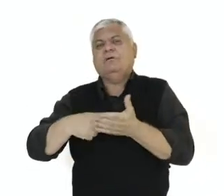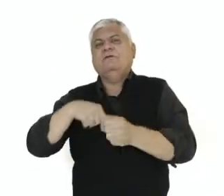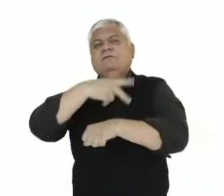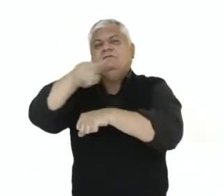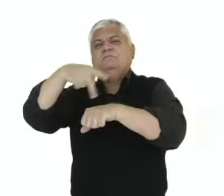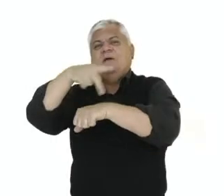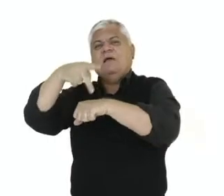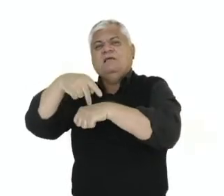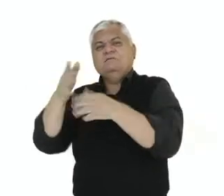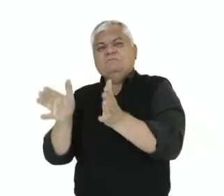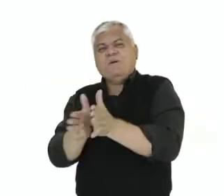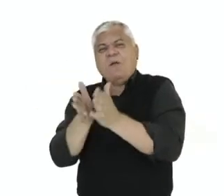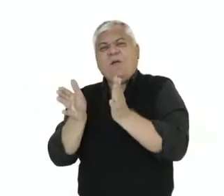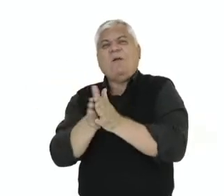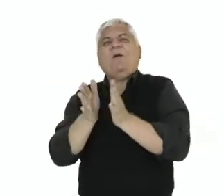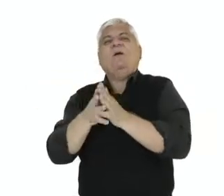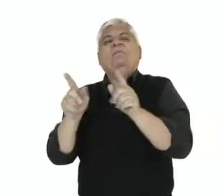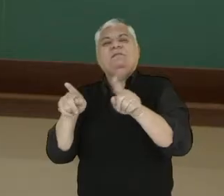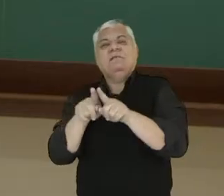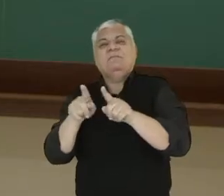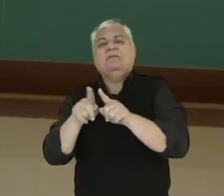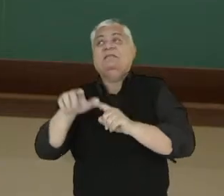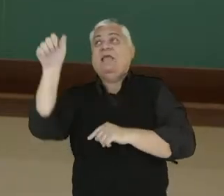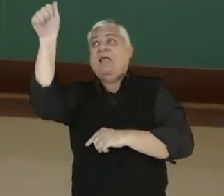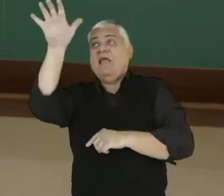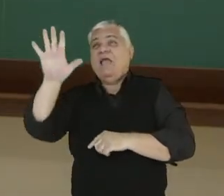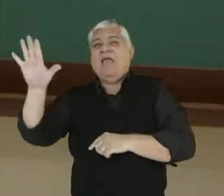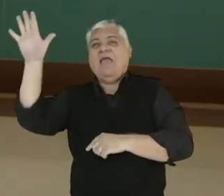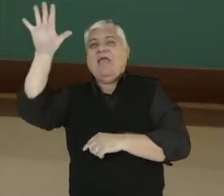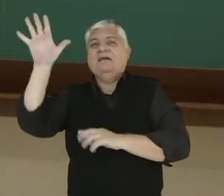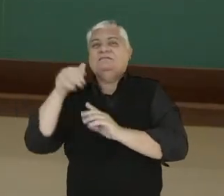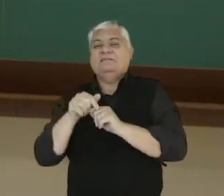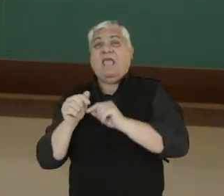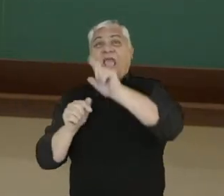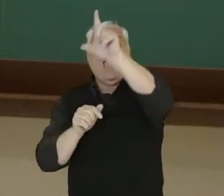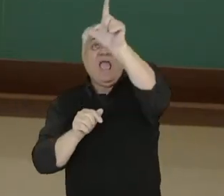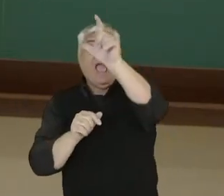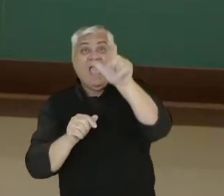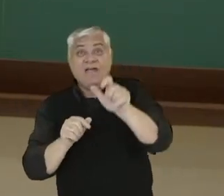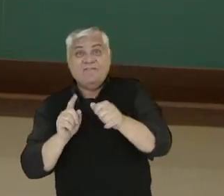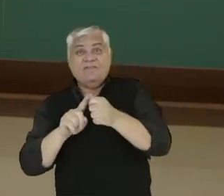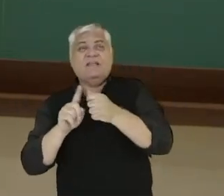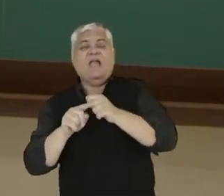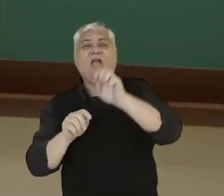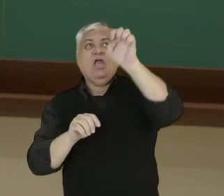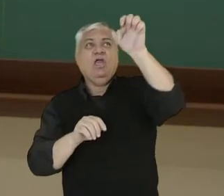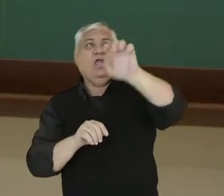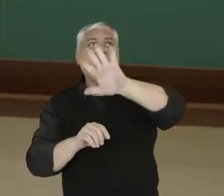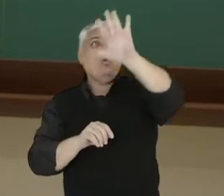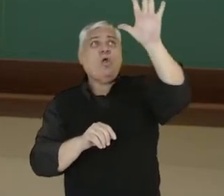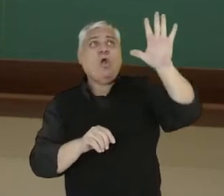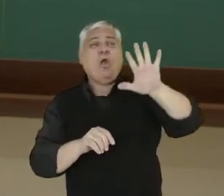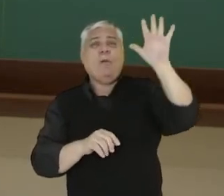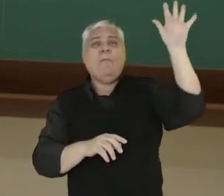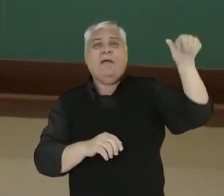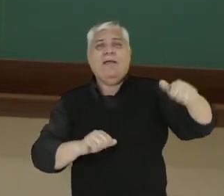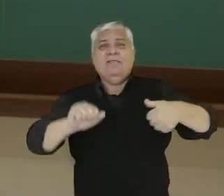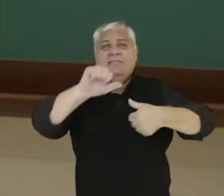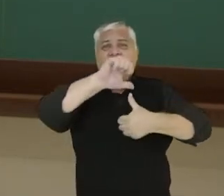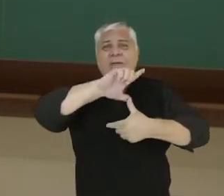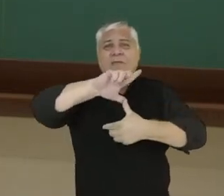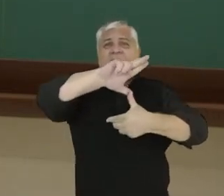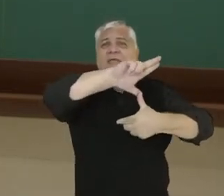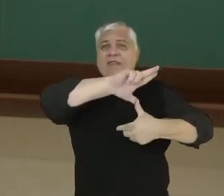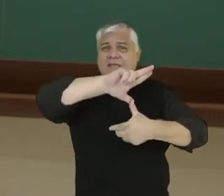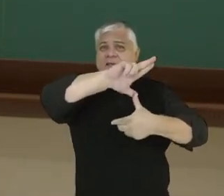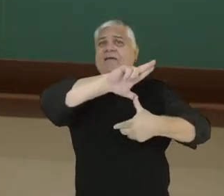e emergentes, tanto na Ásia, quanto na África, quanto na Europa Oriental e também na América Latina.